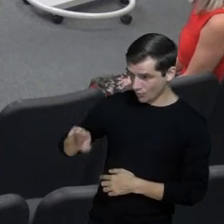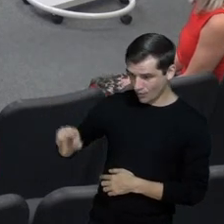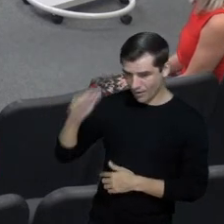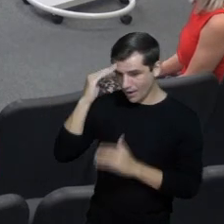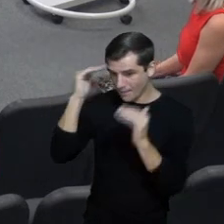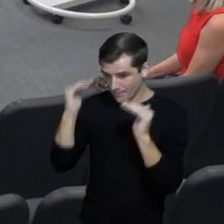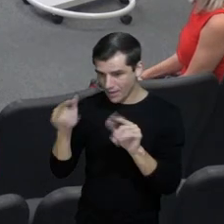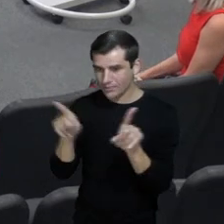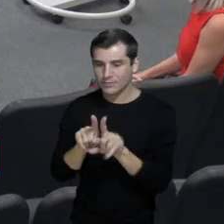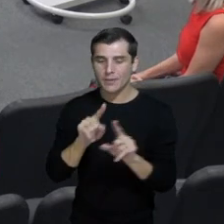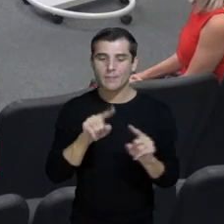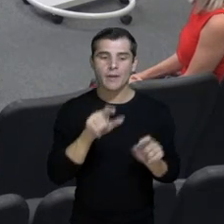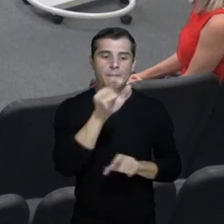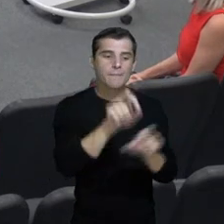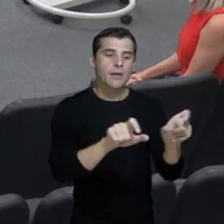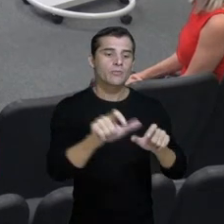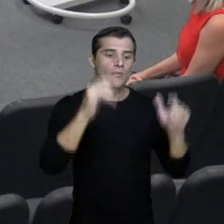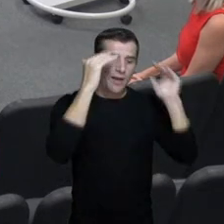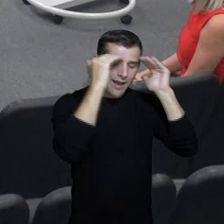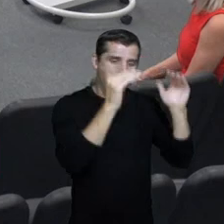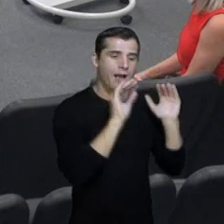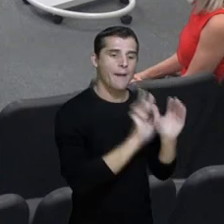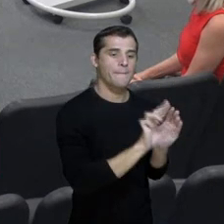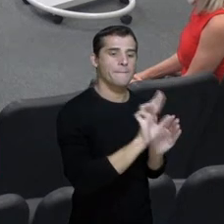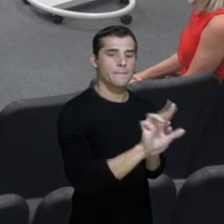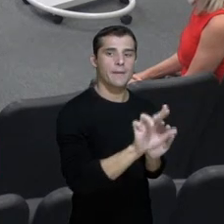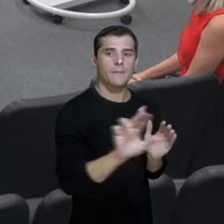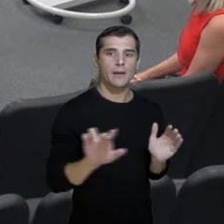respeitem os recursos que devem ser aplicados